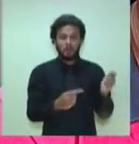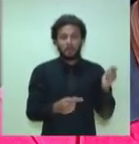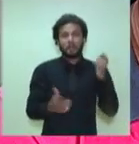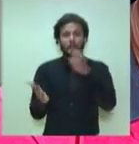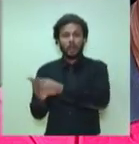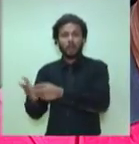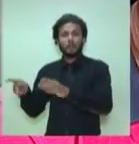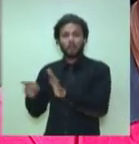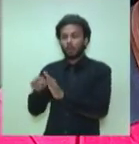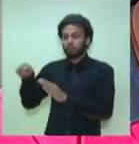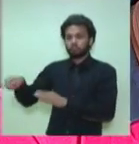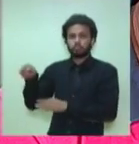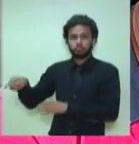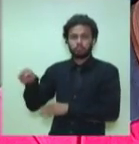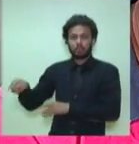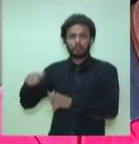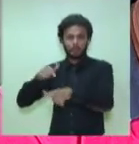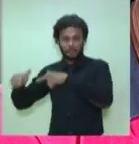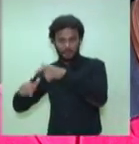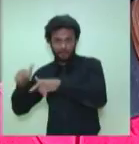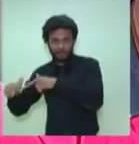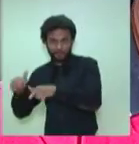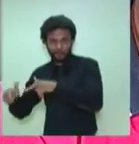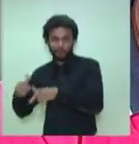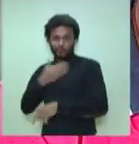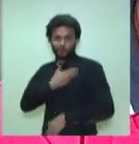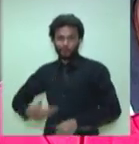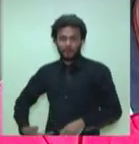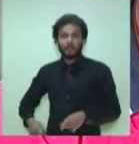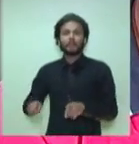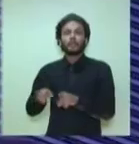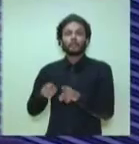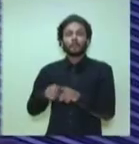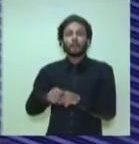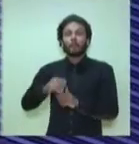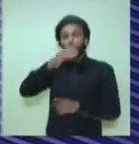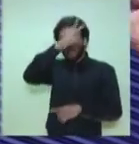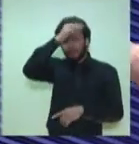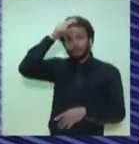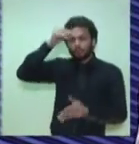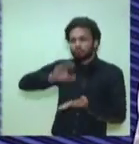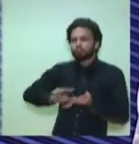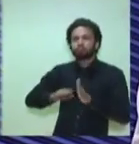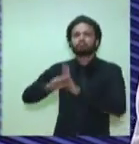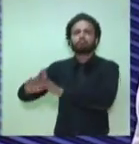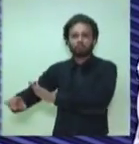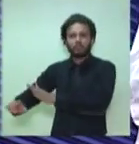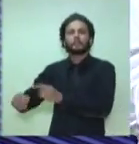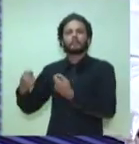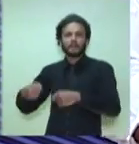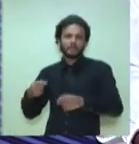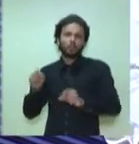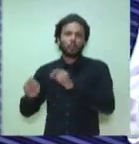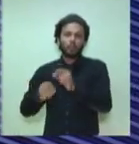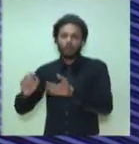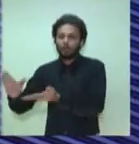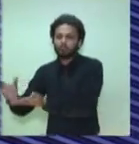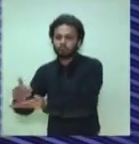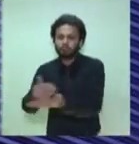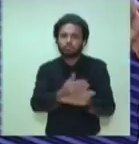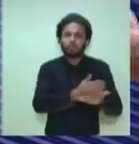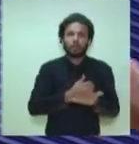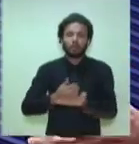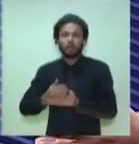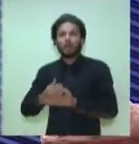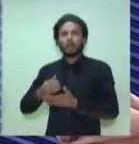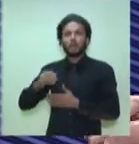servidor e uma parte da previdência é paga pelo empregador, que, no caso, é a prefeitura. A prefeitura precisa recolher para os cofres do Manaus Prev.